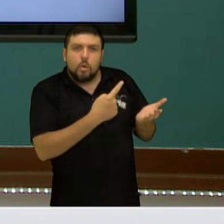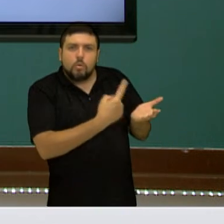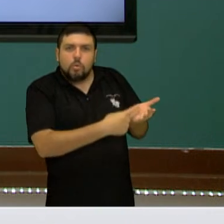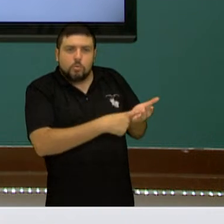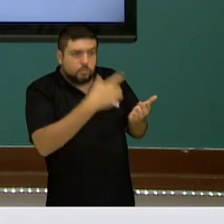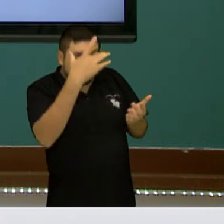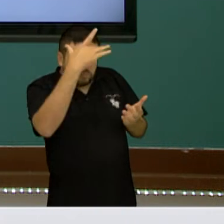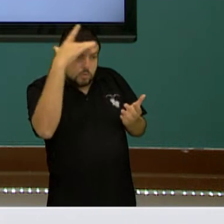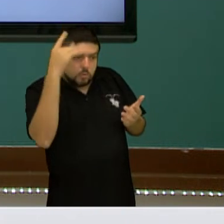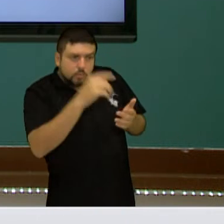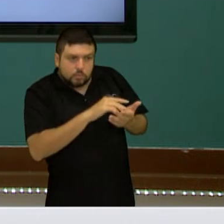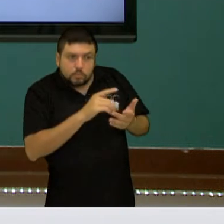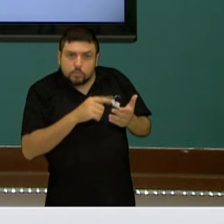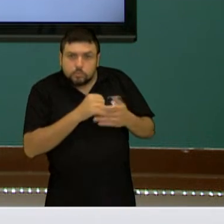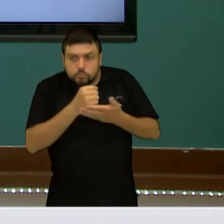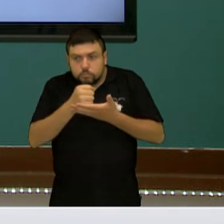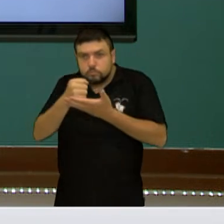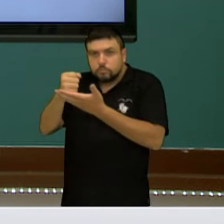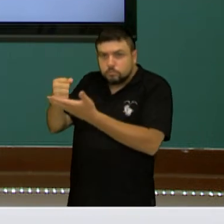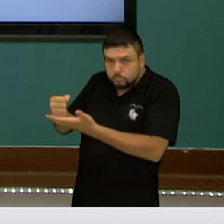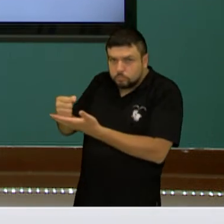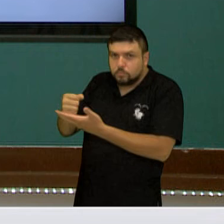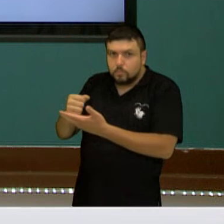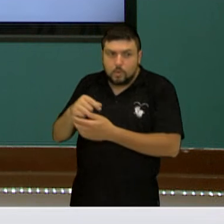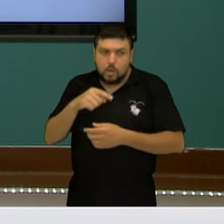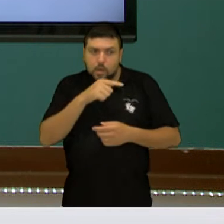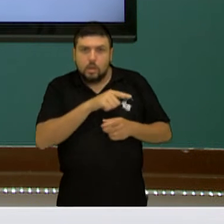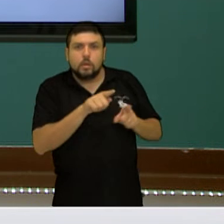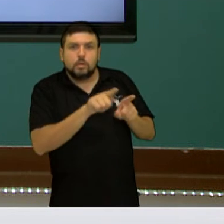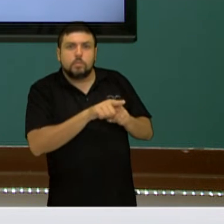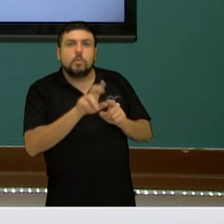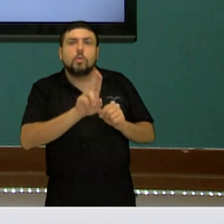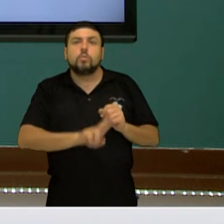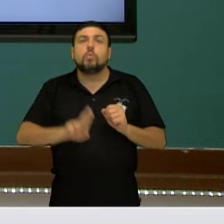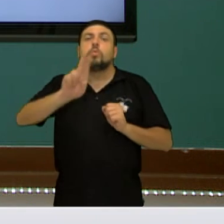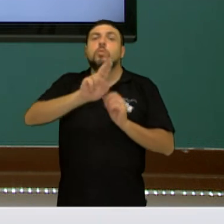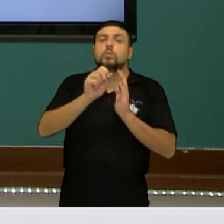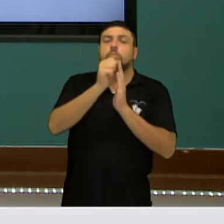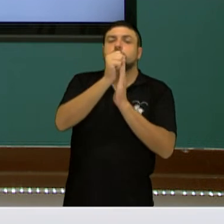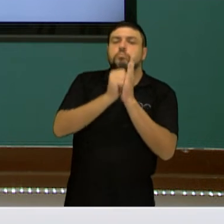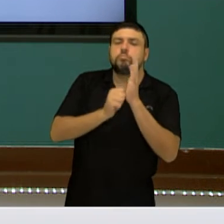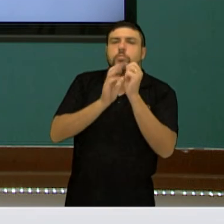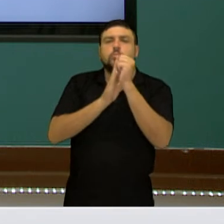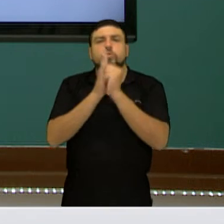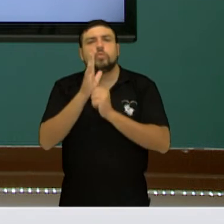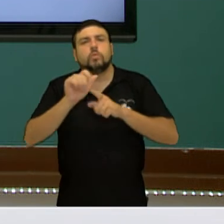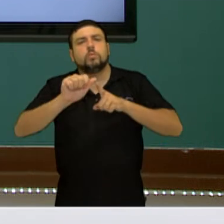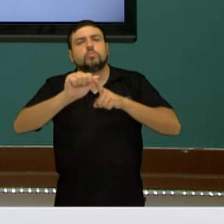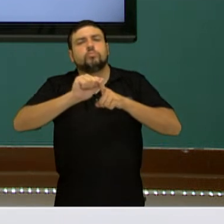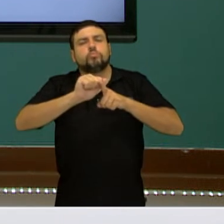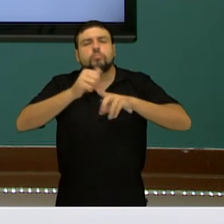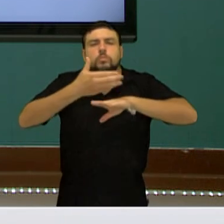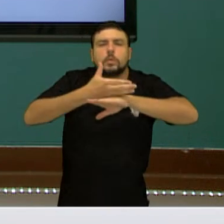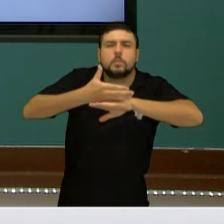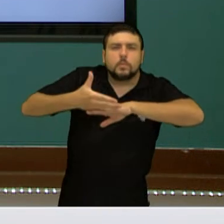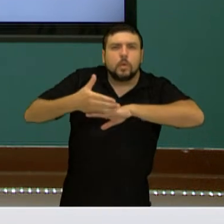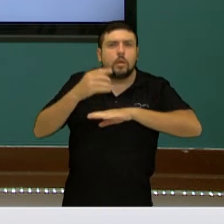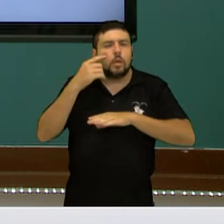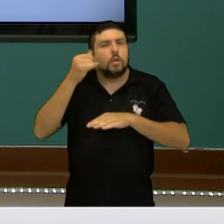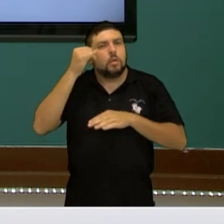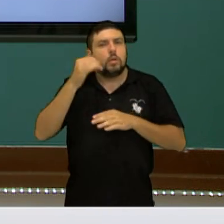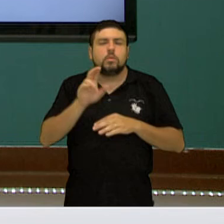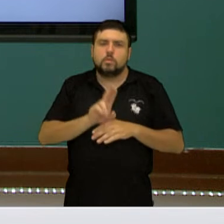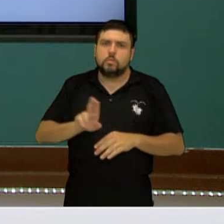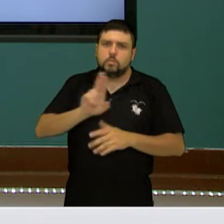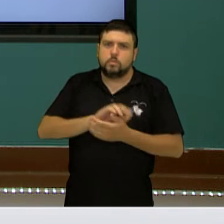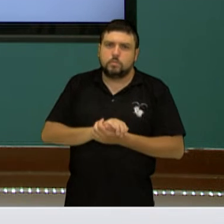com máscara, tá bom? O assistente também deve usar luvas descartáveis, ok? Porque a pessoa está infectada.